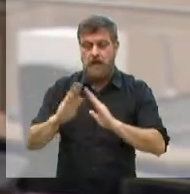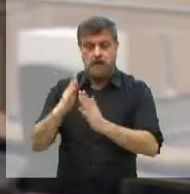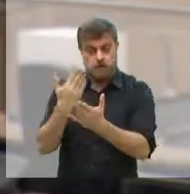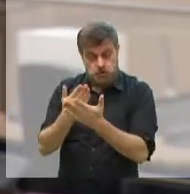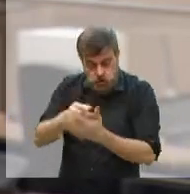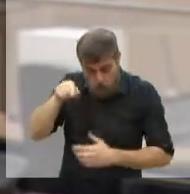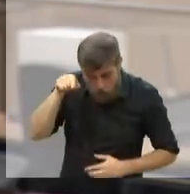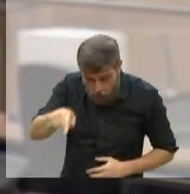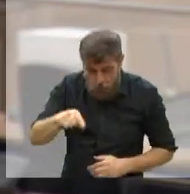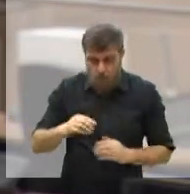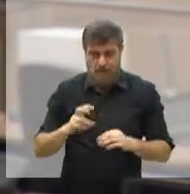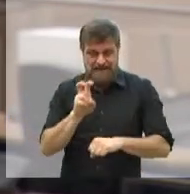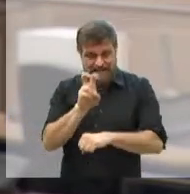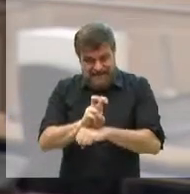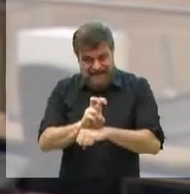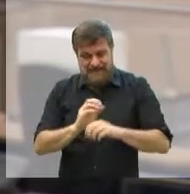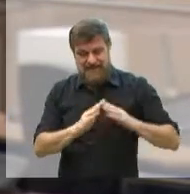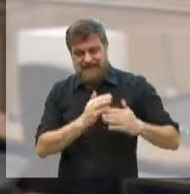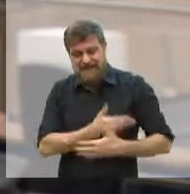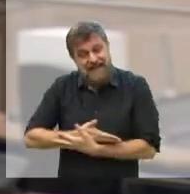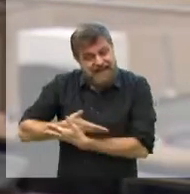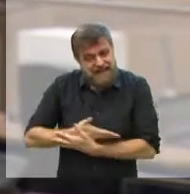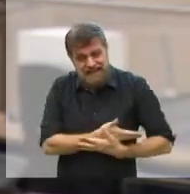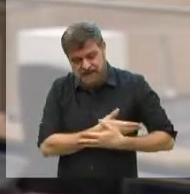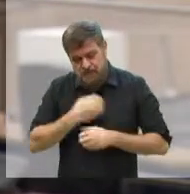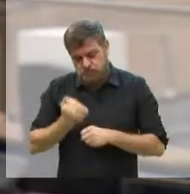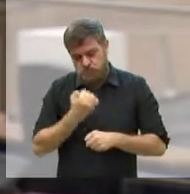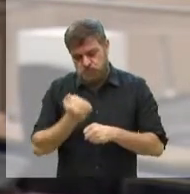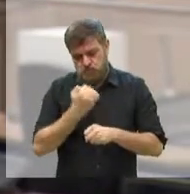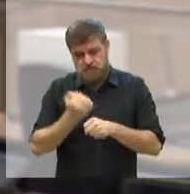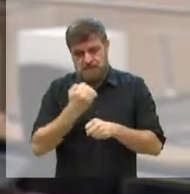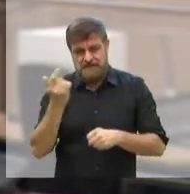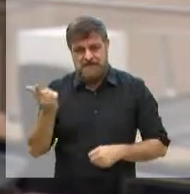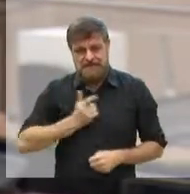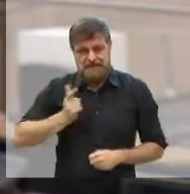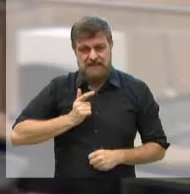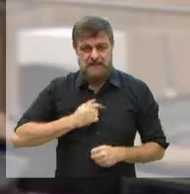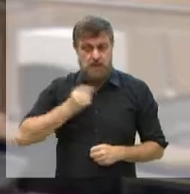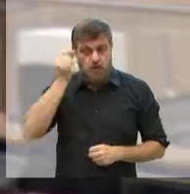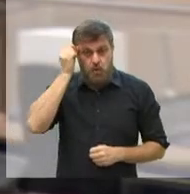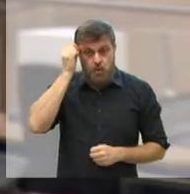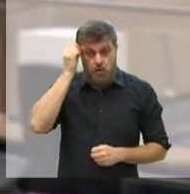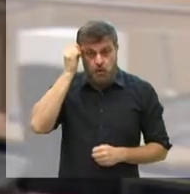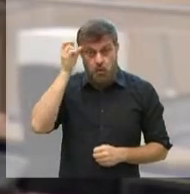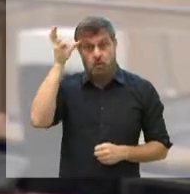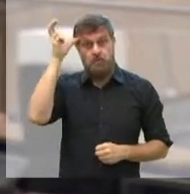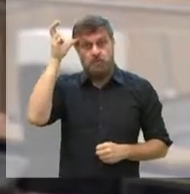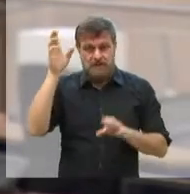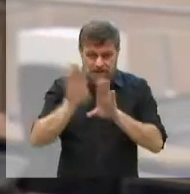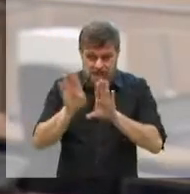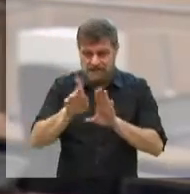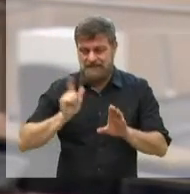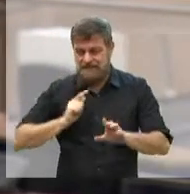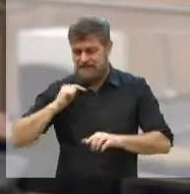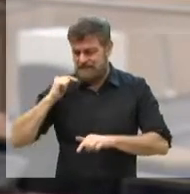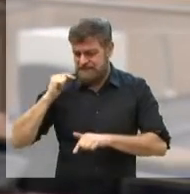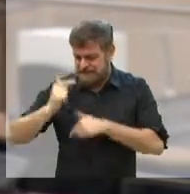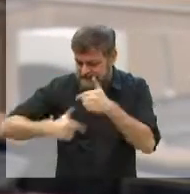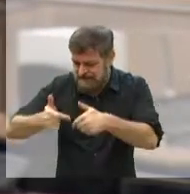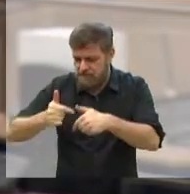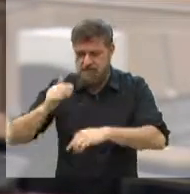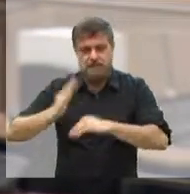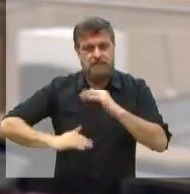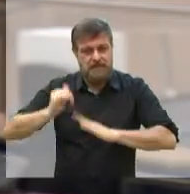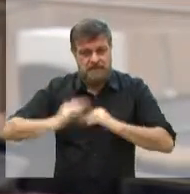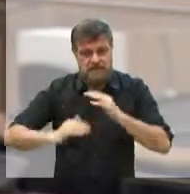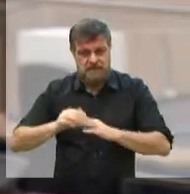que sejam feitas creches, é necessário que sejam desenvolvidas atividades culturais, então são movimentos que fazem